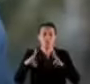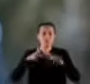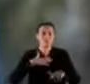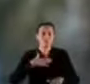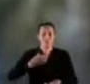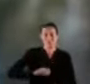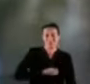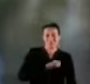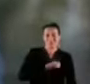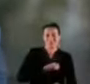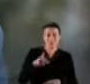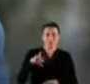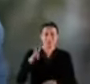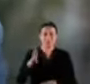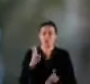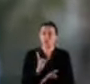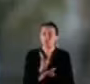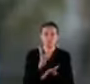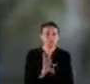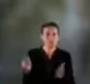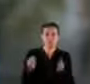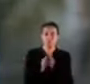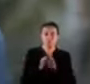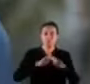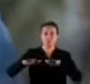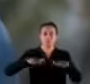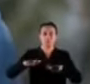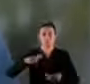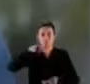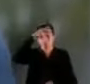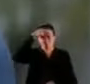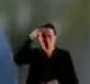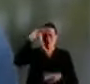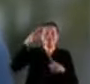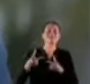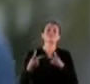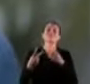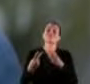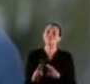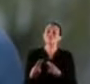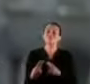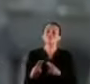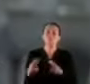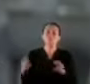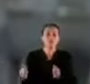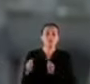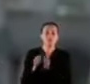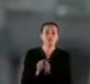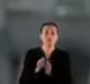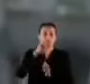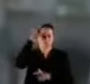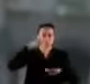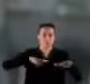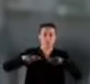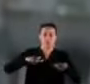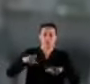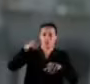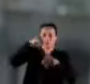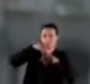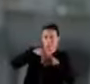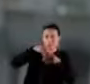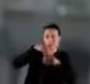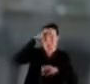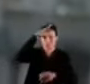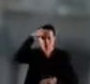toda a minha vida pública, sempre estive ao lado dos trabalhadores. E na prefeitura não vai ser diferente. Vou estar ao lado dos